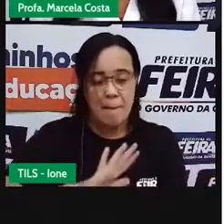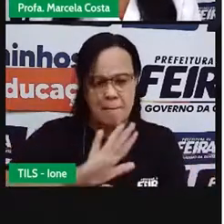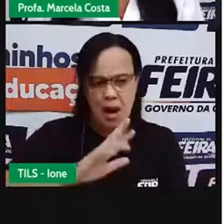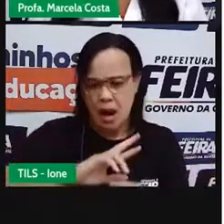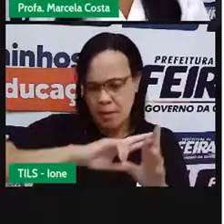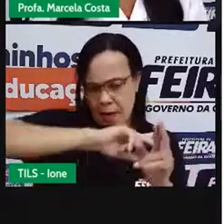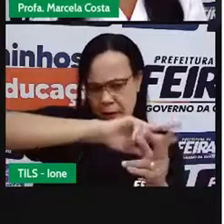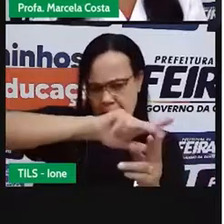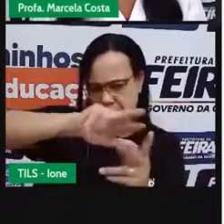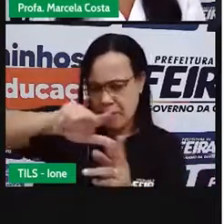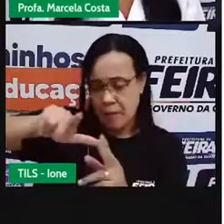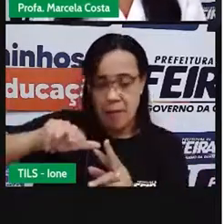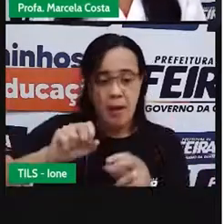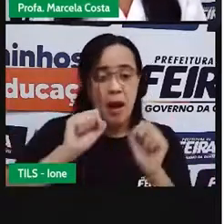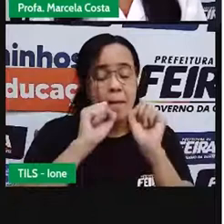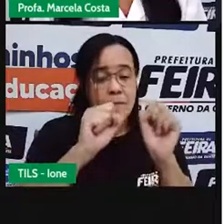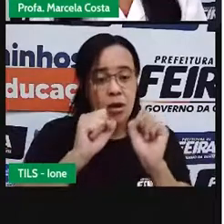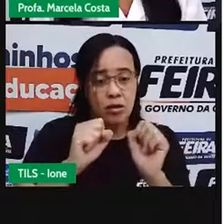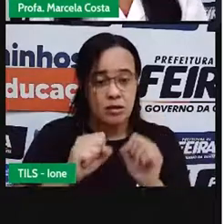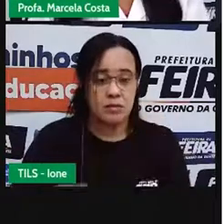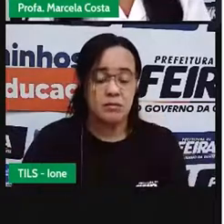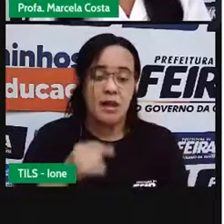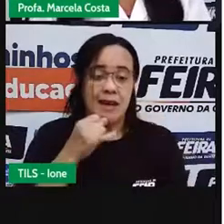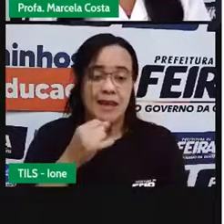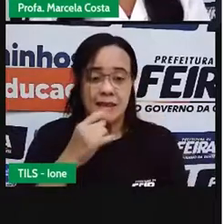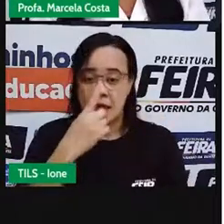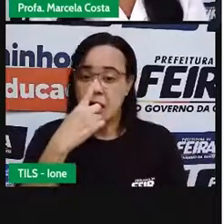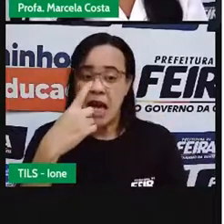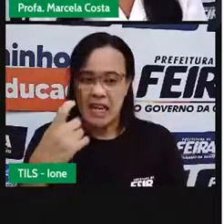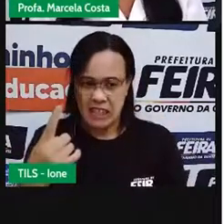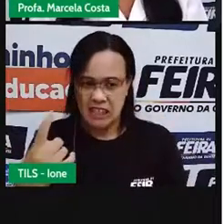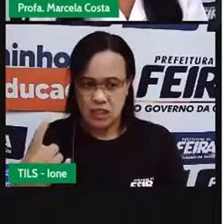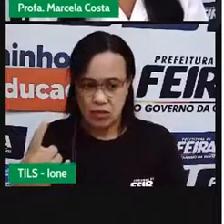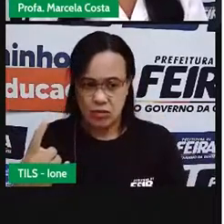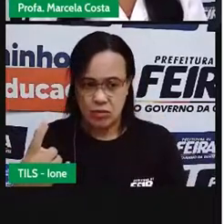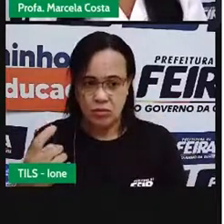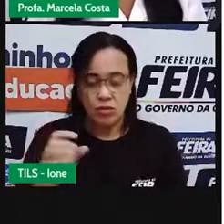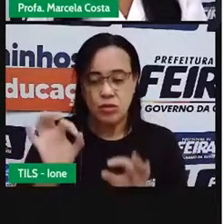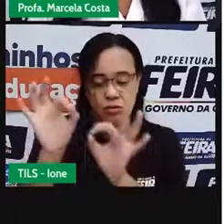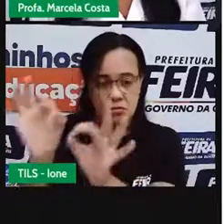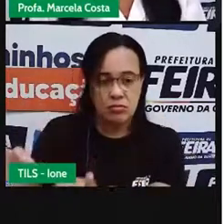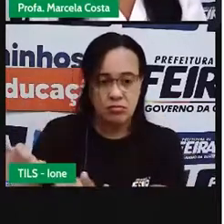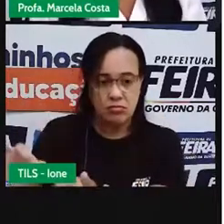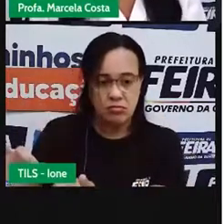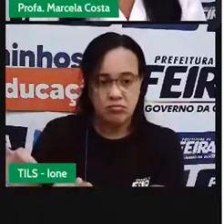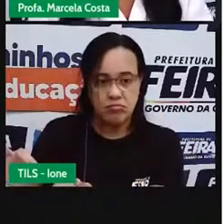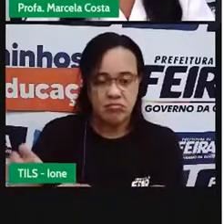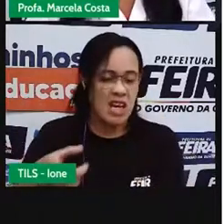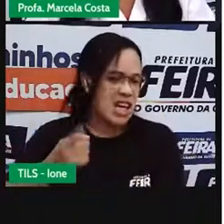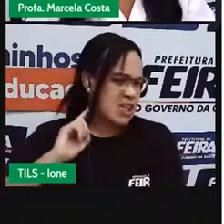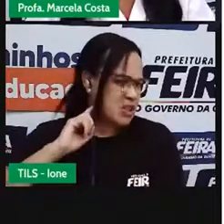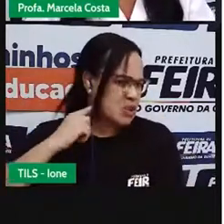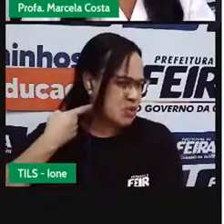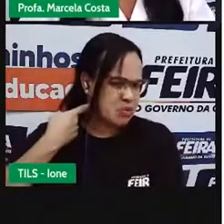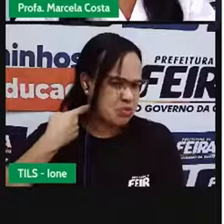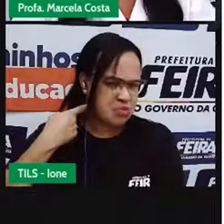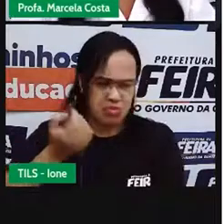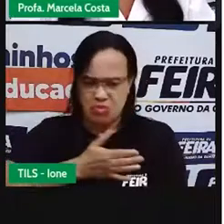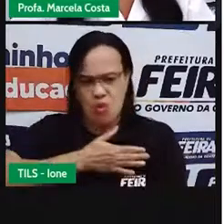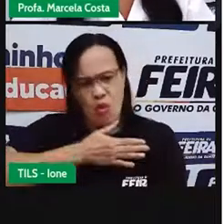diferenciar lixo. A gente vai chamar de rejeito, que é aquilo que a